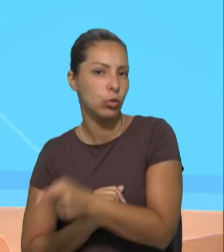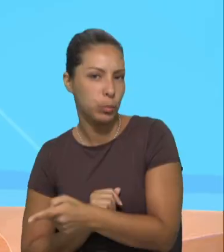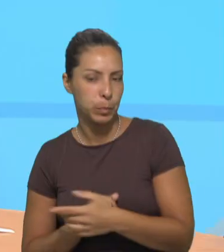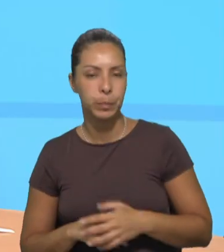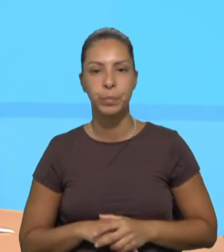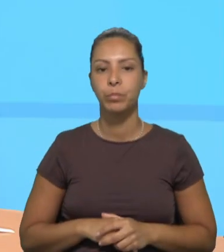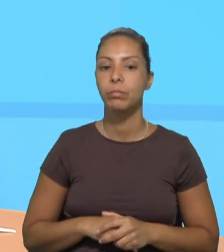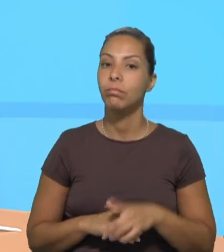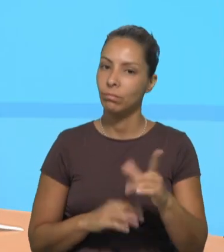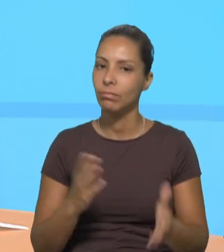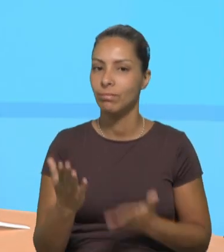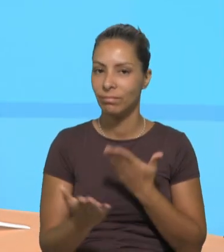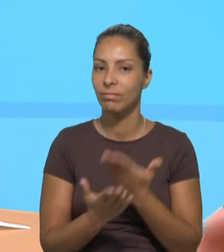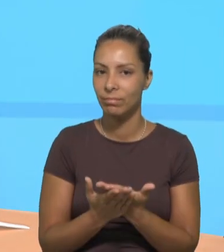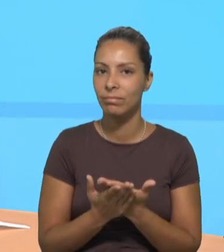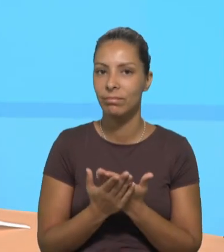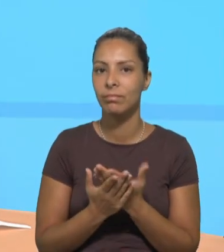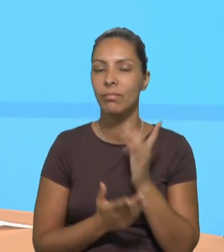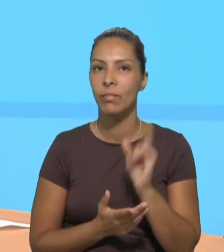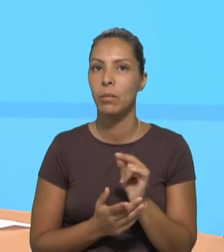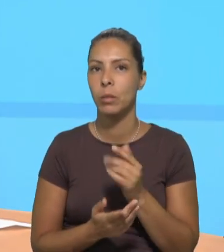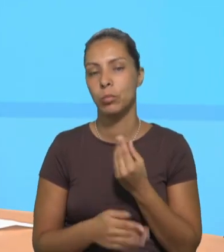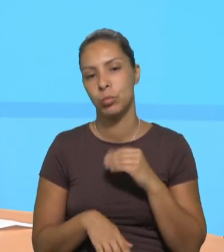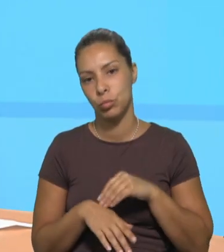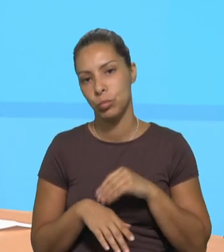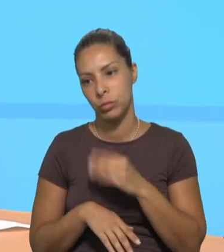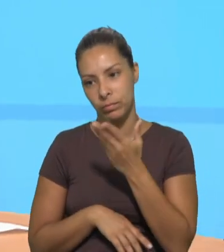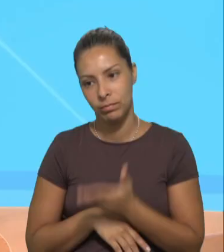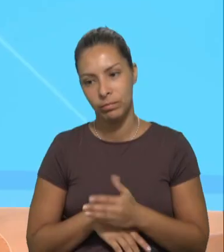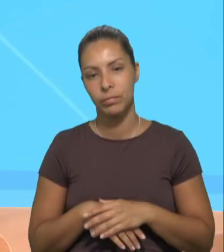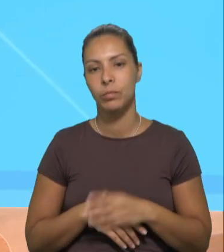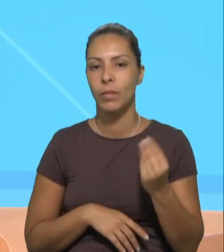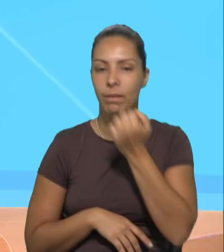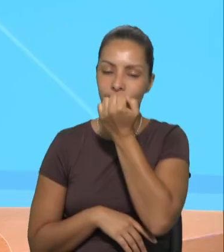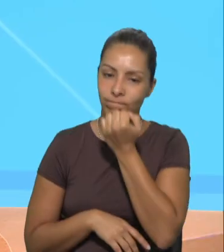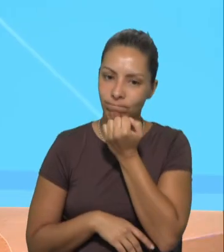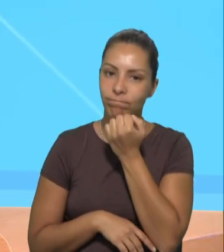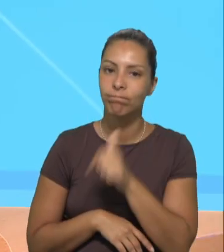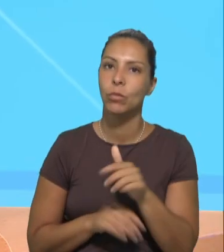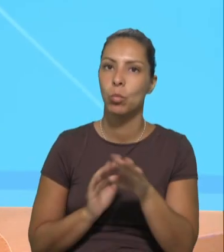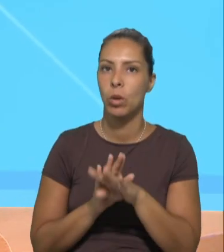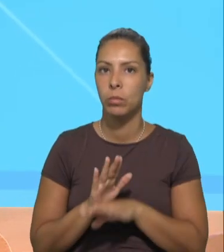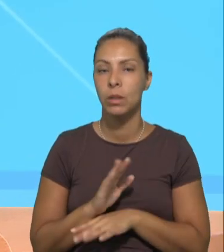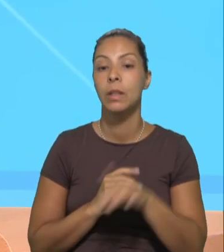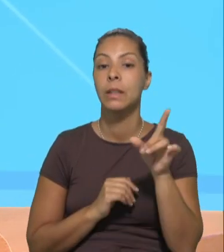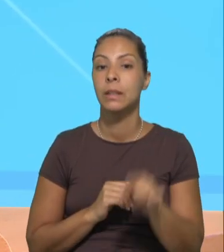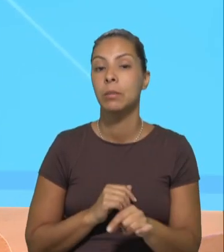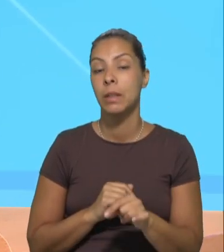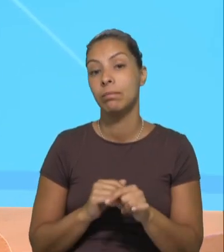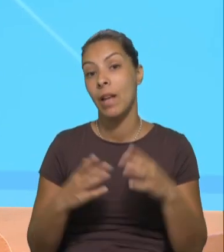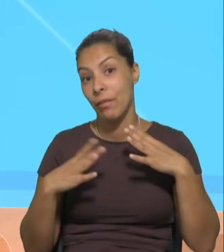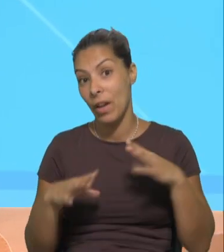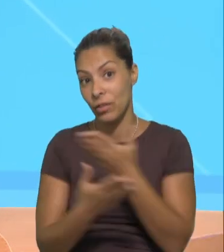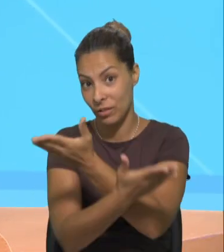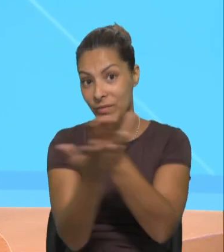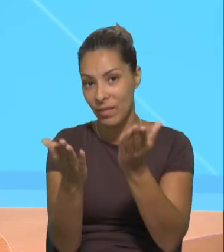essa proposta e também esse testemunho. Juan, agradeço ter partilhado sempre aqui um gosto. No programa E Eclésia. para quem está de férias, que goze bem essas